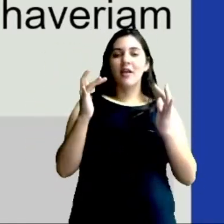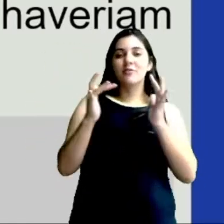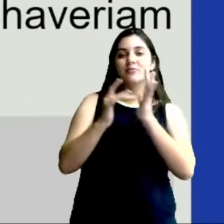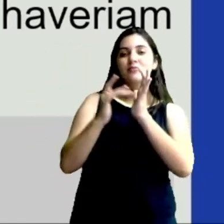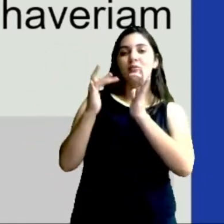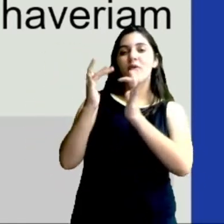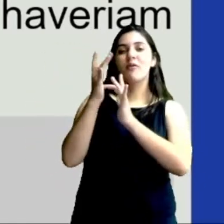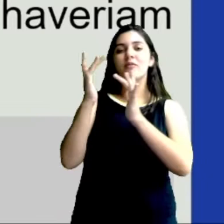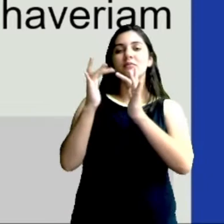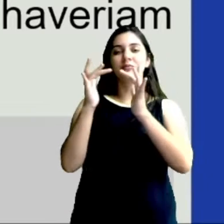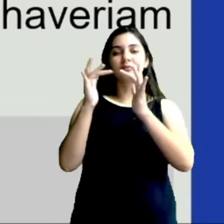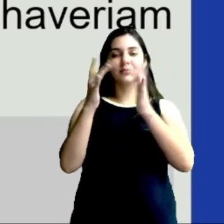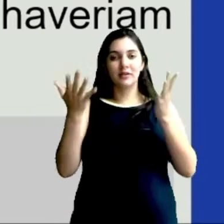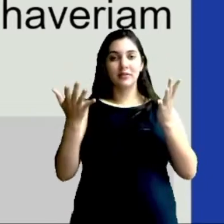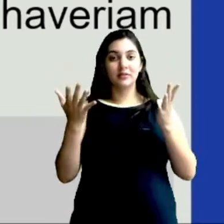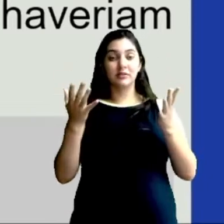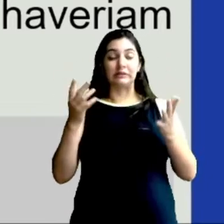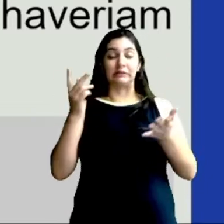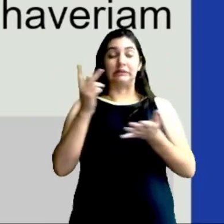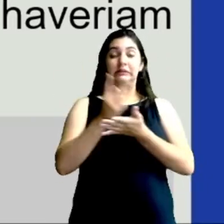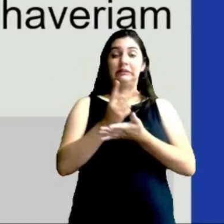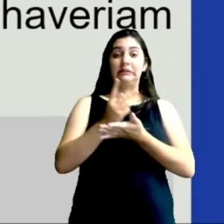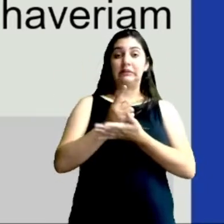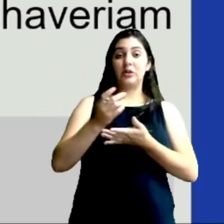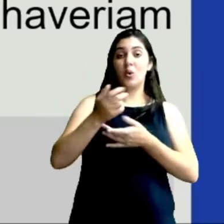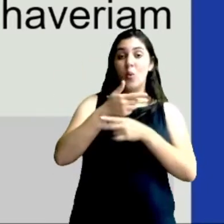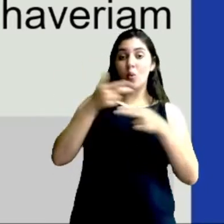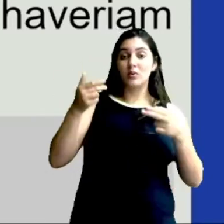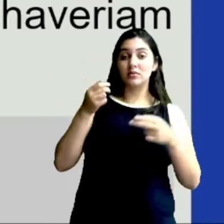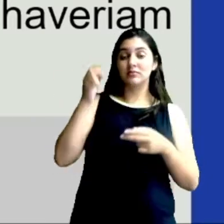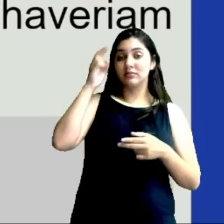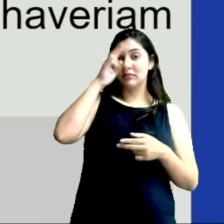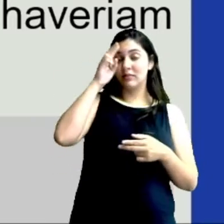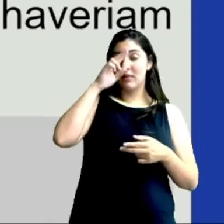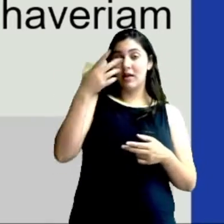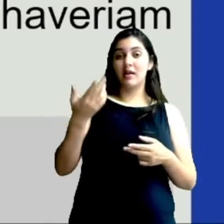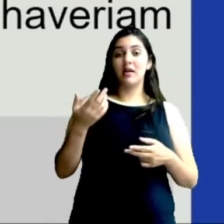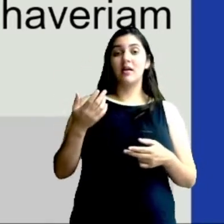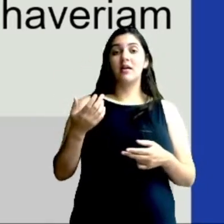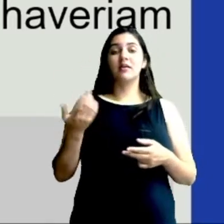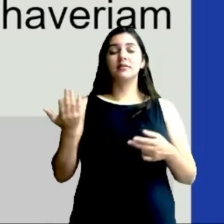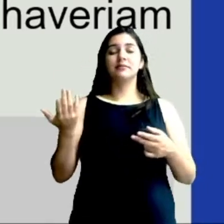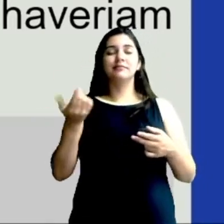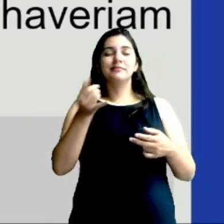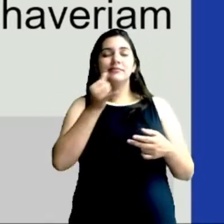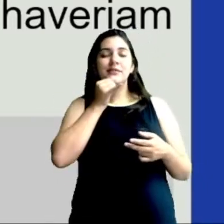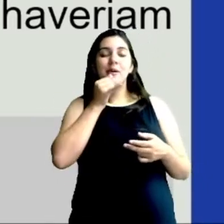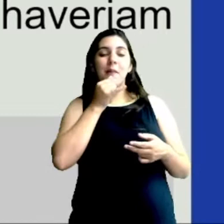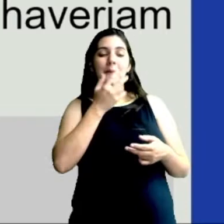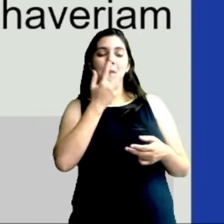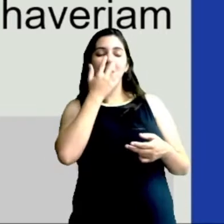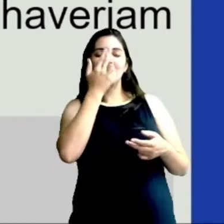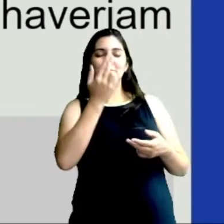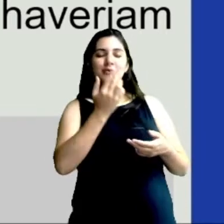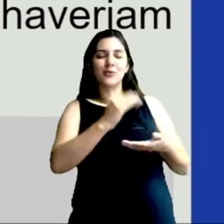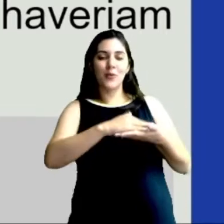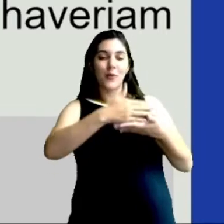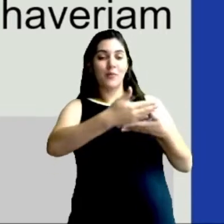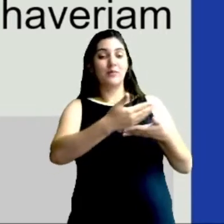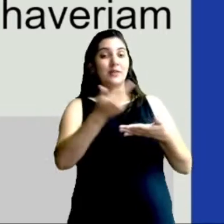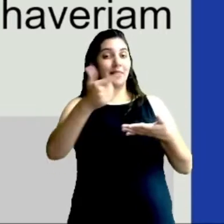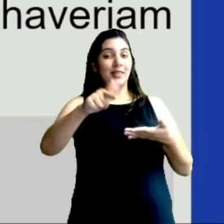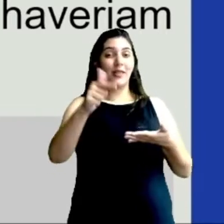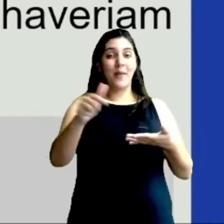tanta coisa para se lembrar de modo que se fossemos um computador não teria uma HD gente uma memória suficiente para